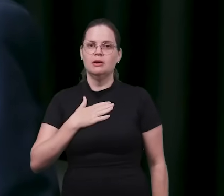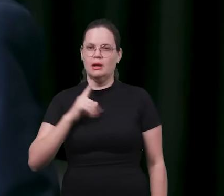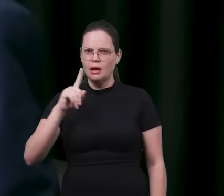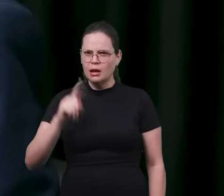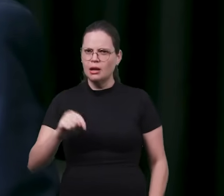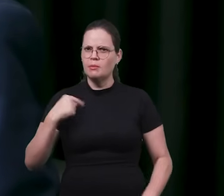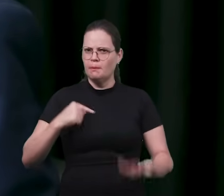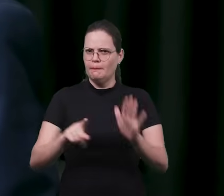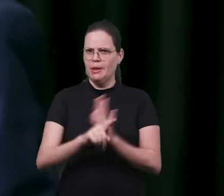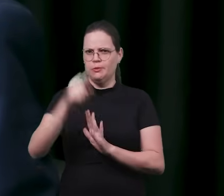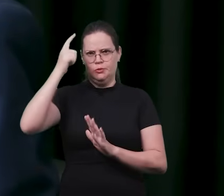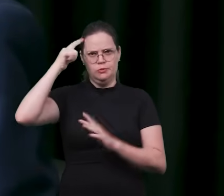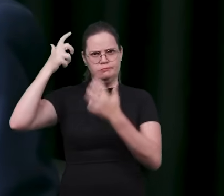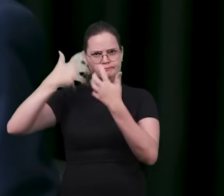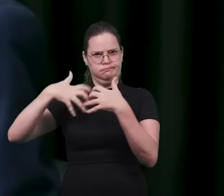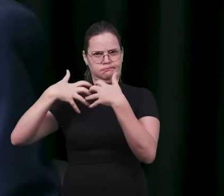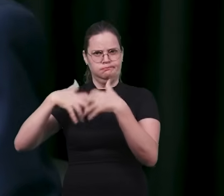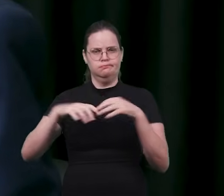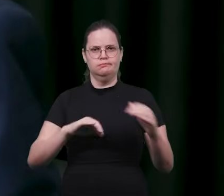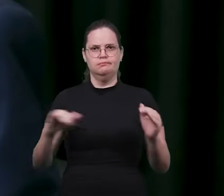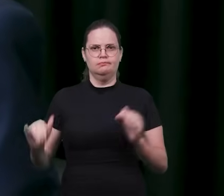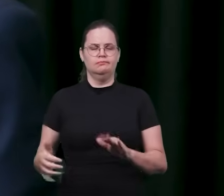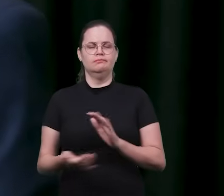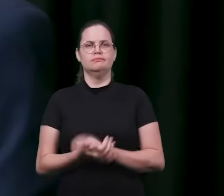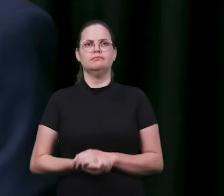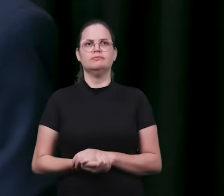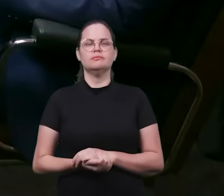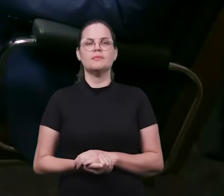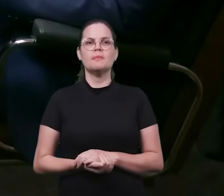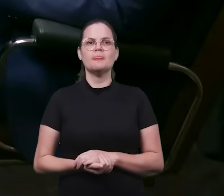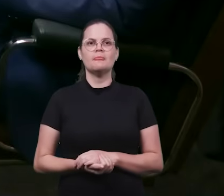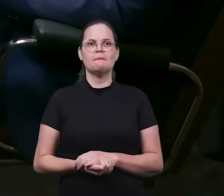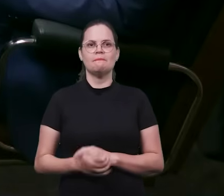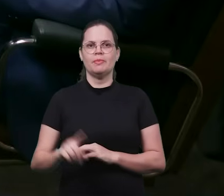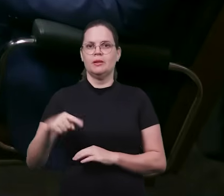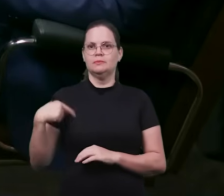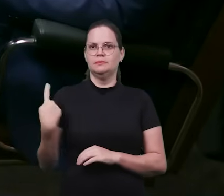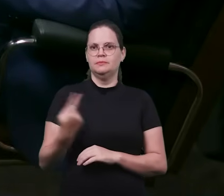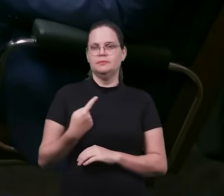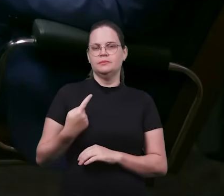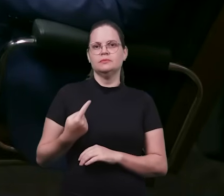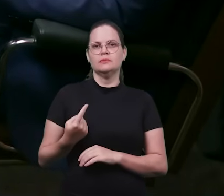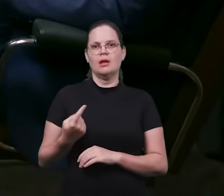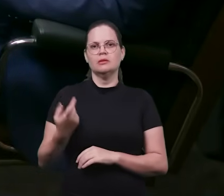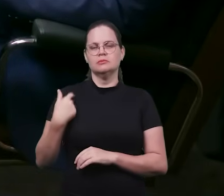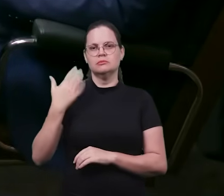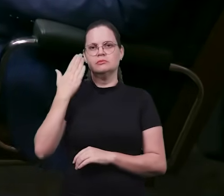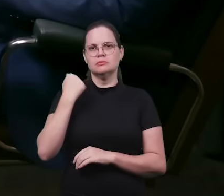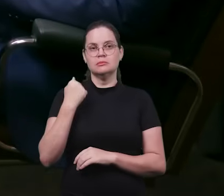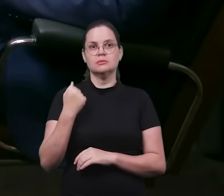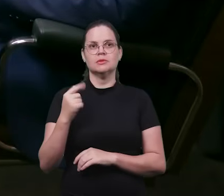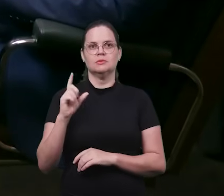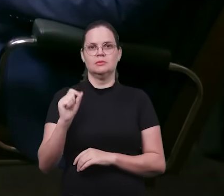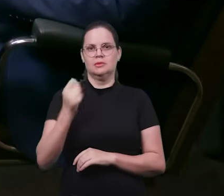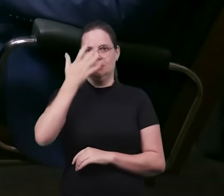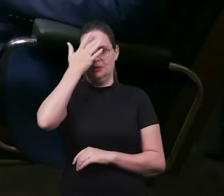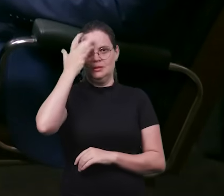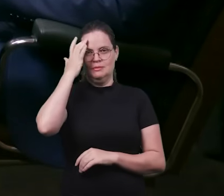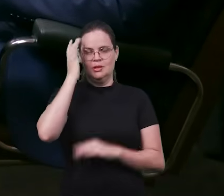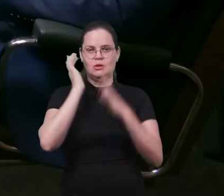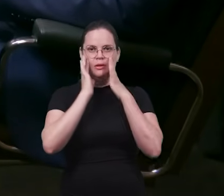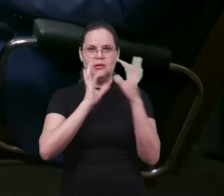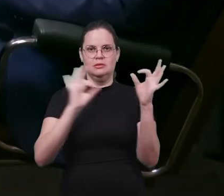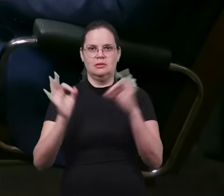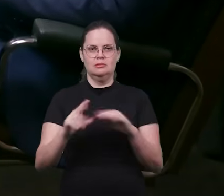a pergunta que deve ser feita, né? Nós estamos, é bem provável que aqueles que estão nos